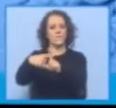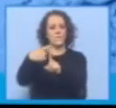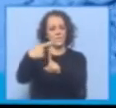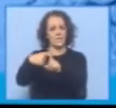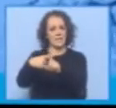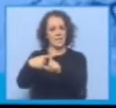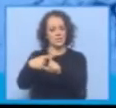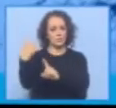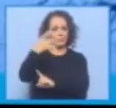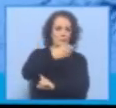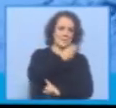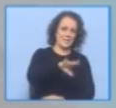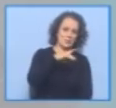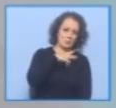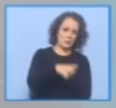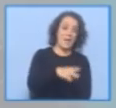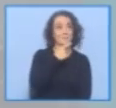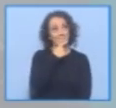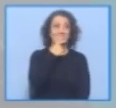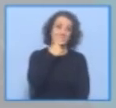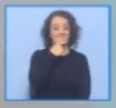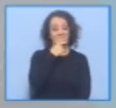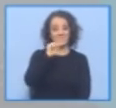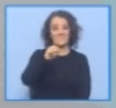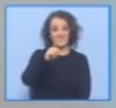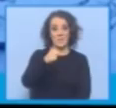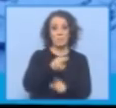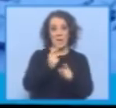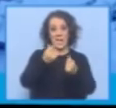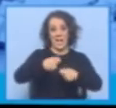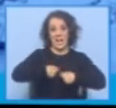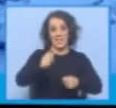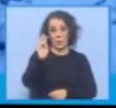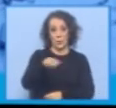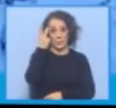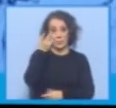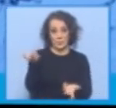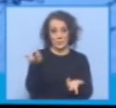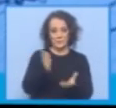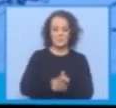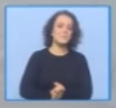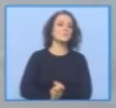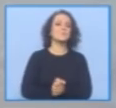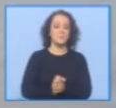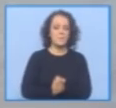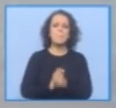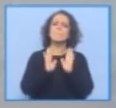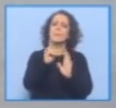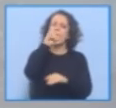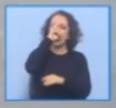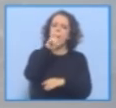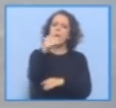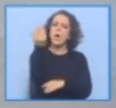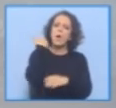às crianças portuguesas, é isso? Pois sim, porque há um gasto duplo, não? Mas o que é que recorda? Quando